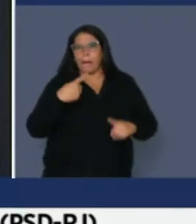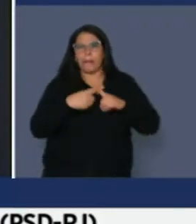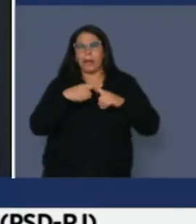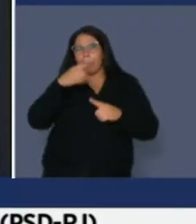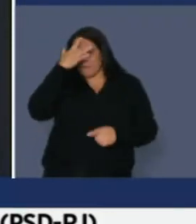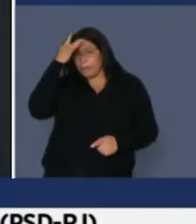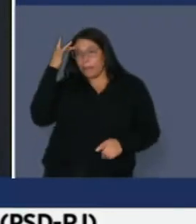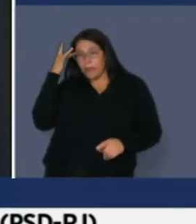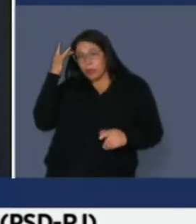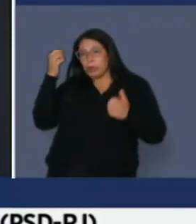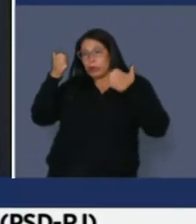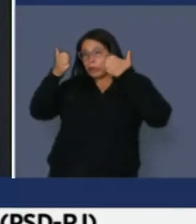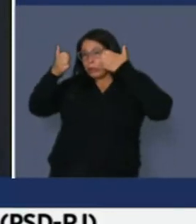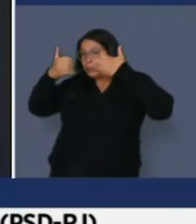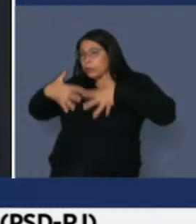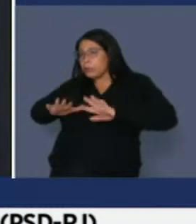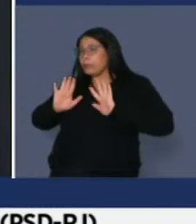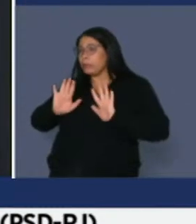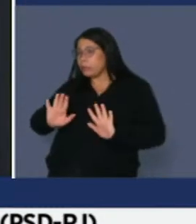isso?